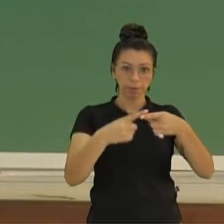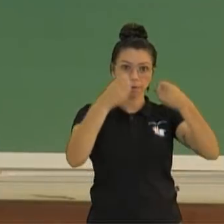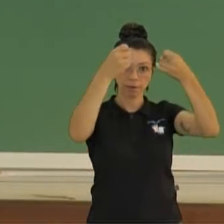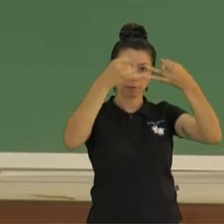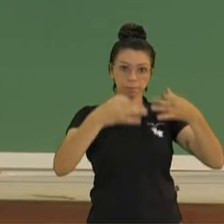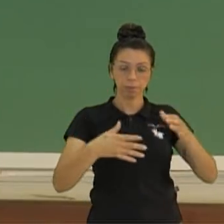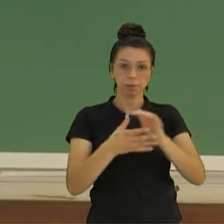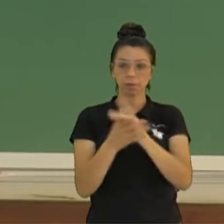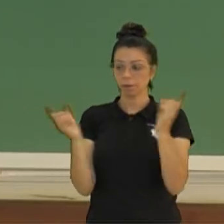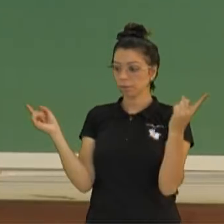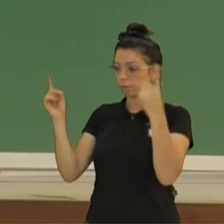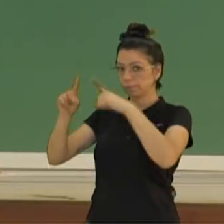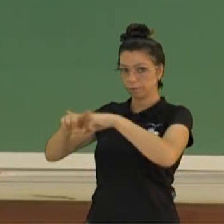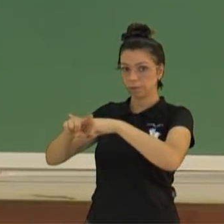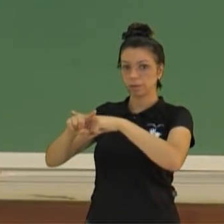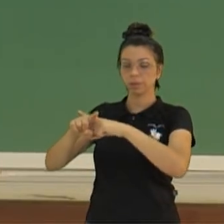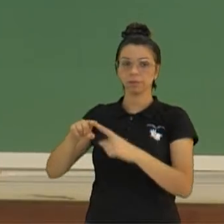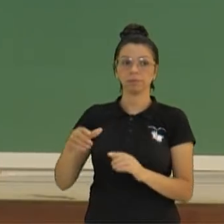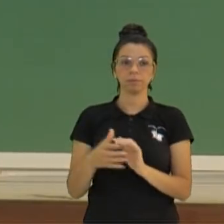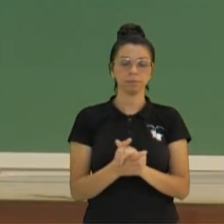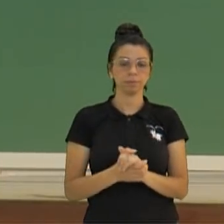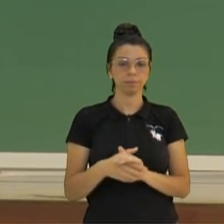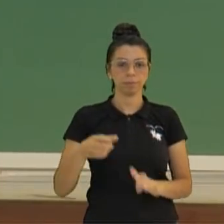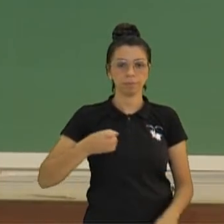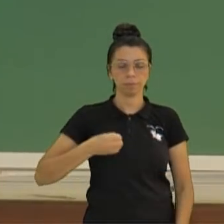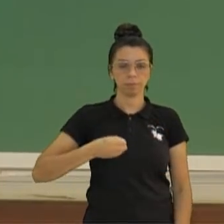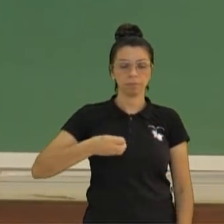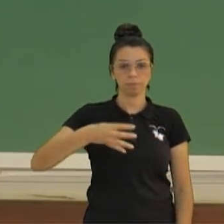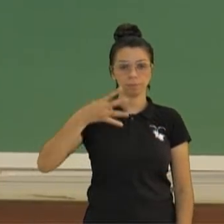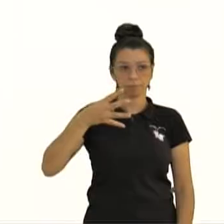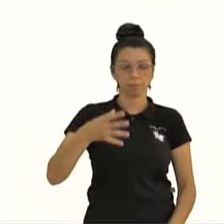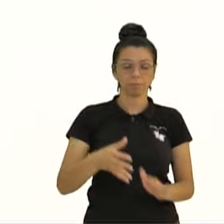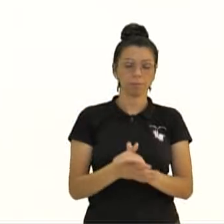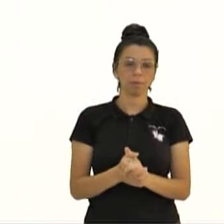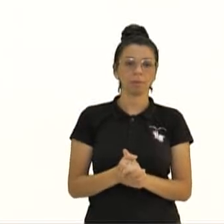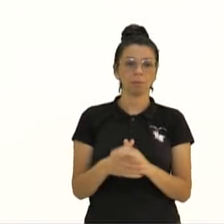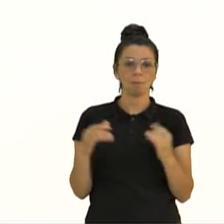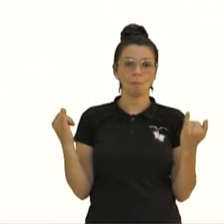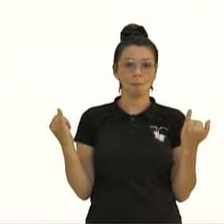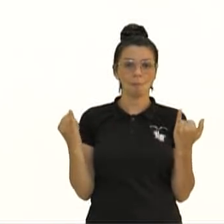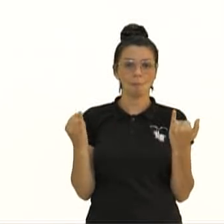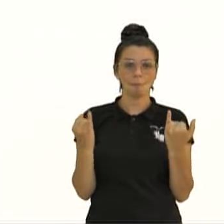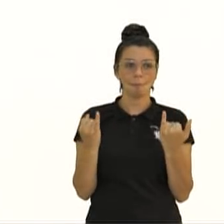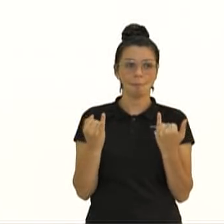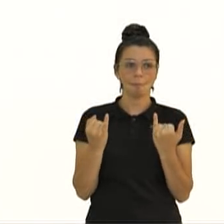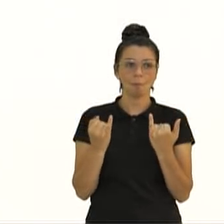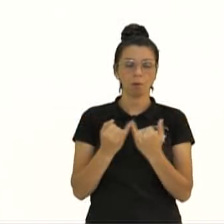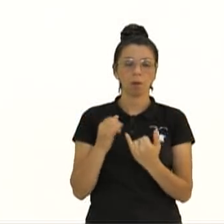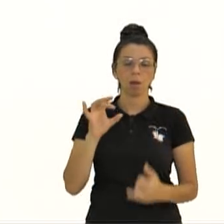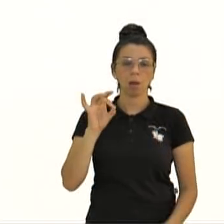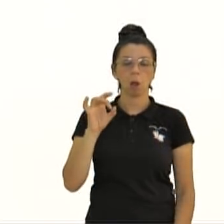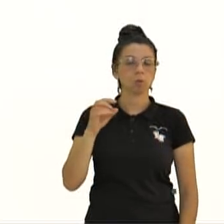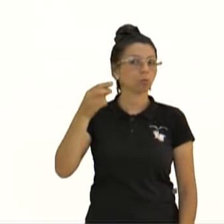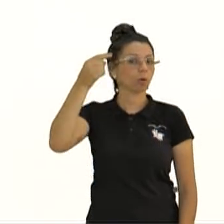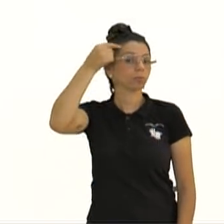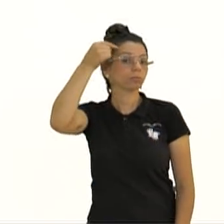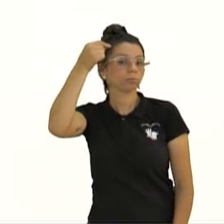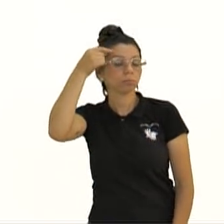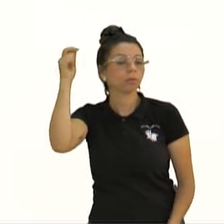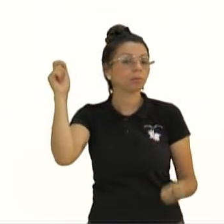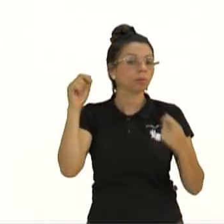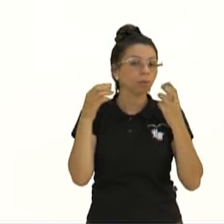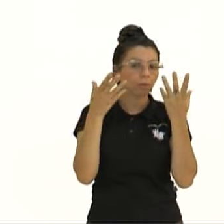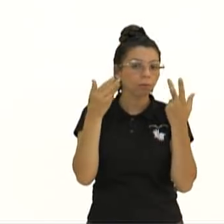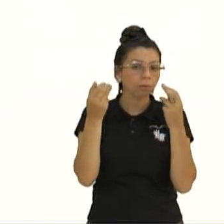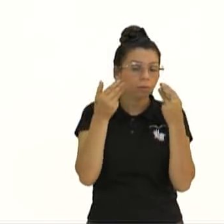adversativa. Próxima questão de número 4. Fazer dieta é tudo coisa da cabeça, Garfos. Tente